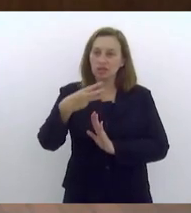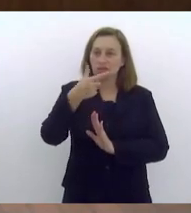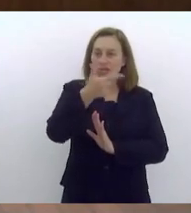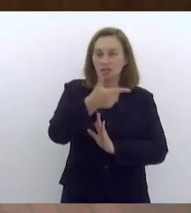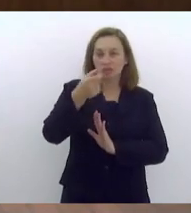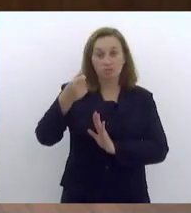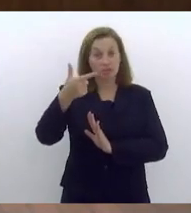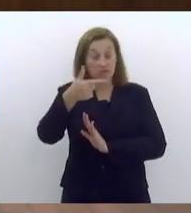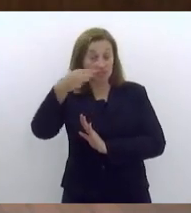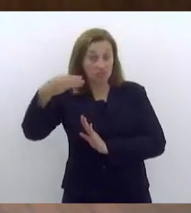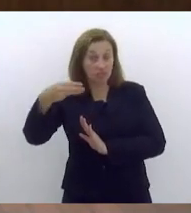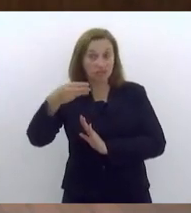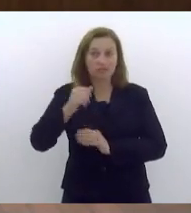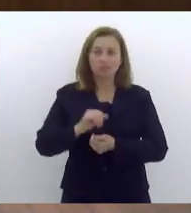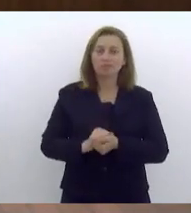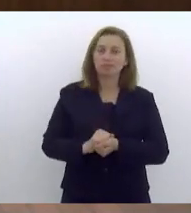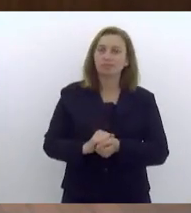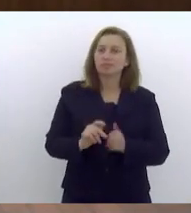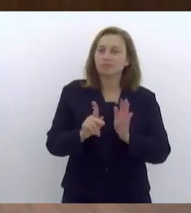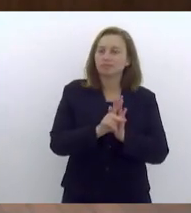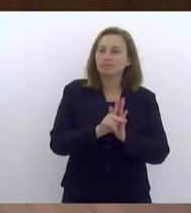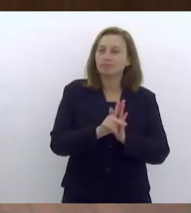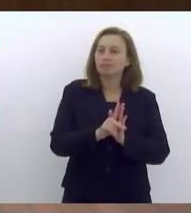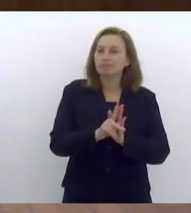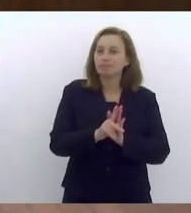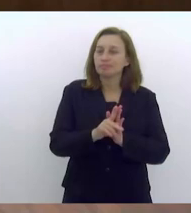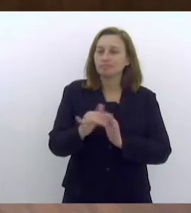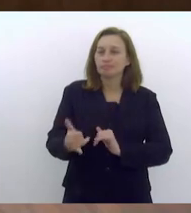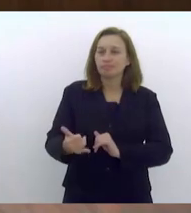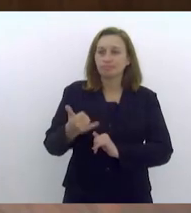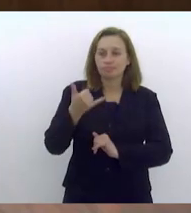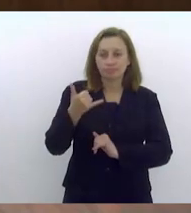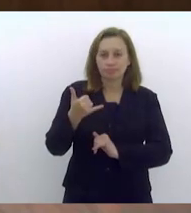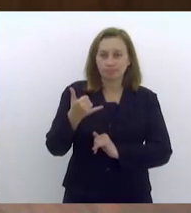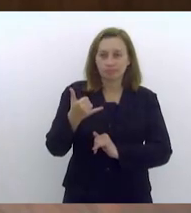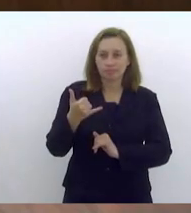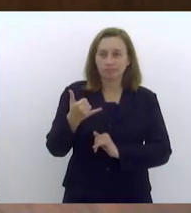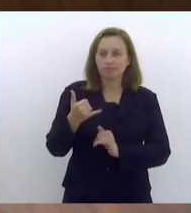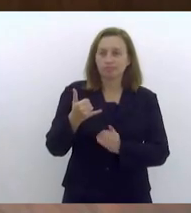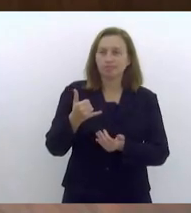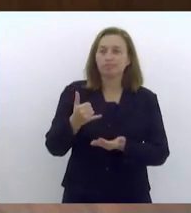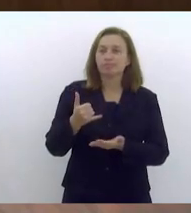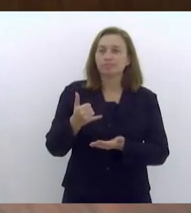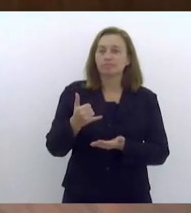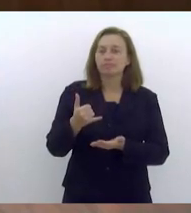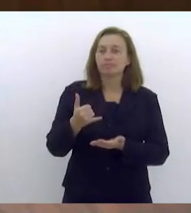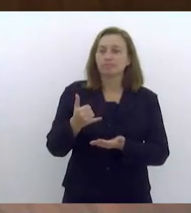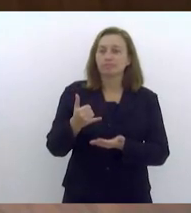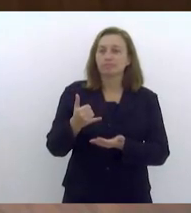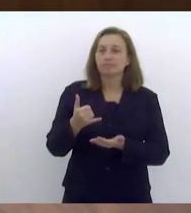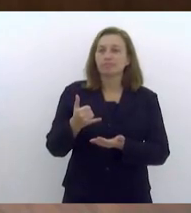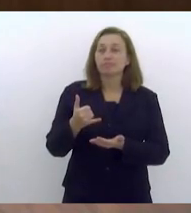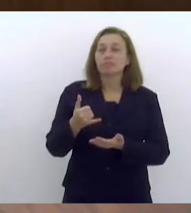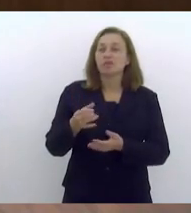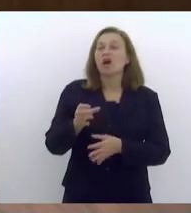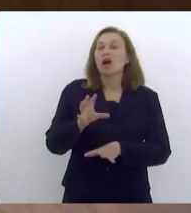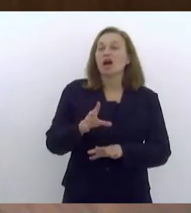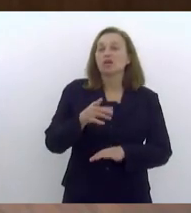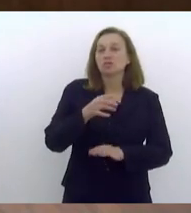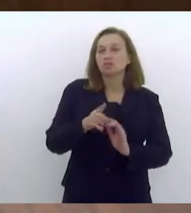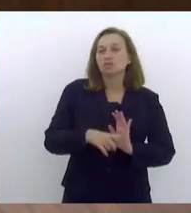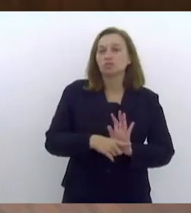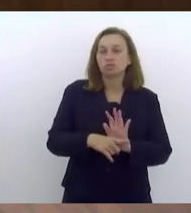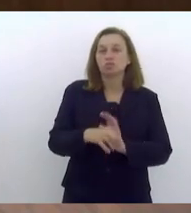633/23, projeto esse que institui um canal de atendimento via telefone exclusivo para atendimento dos idosos no estado do